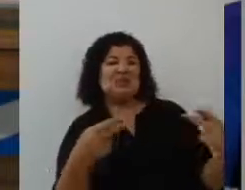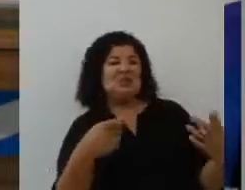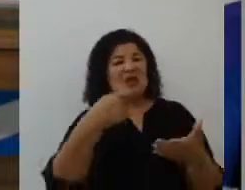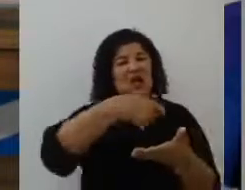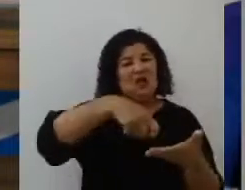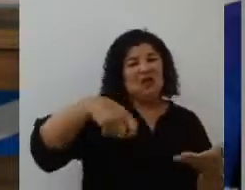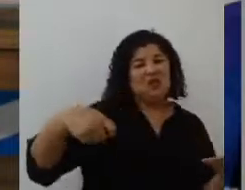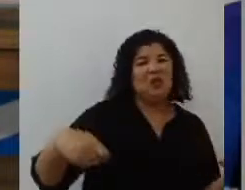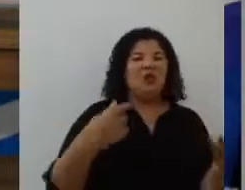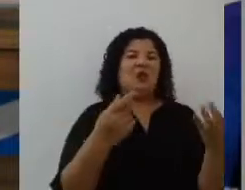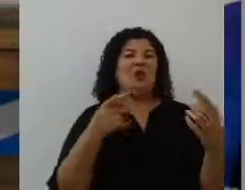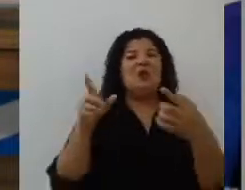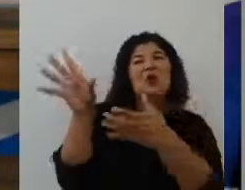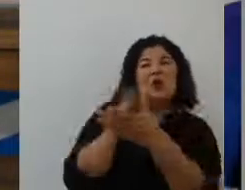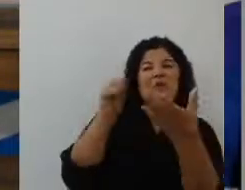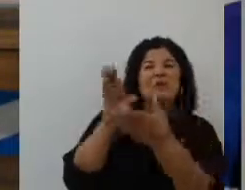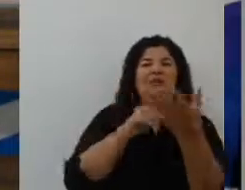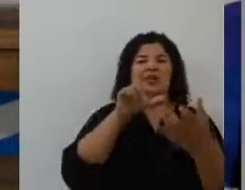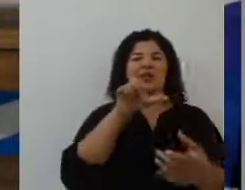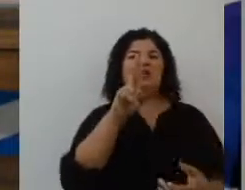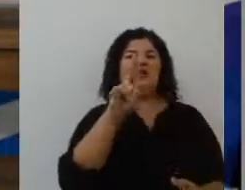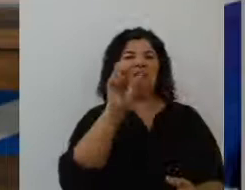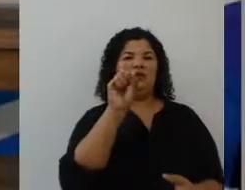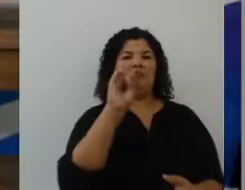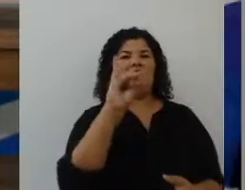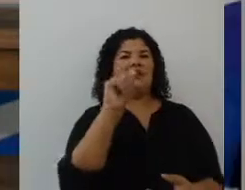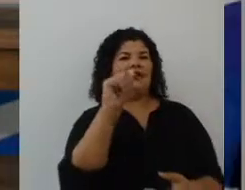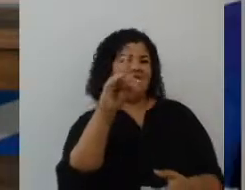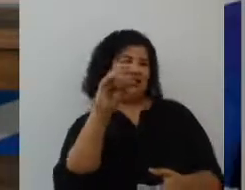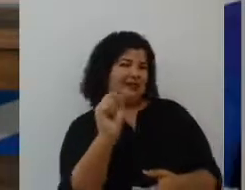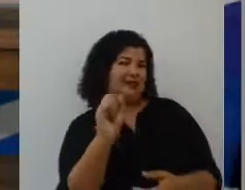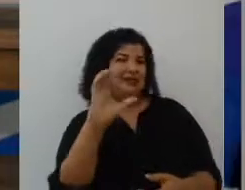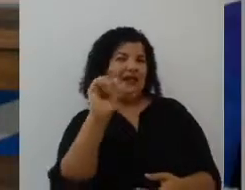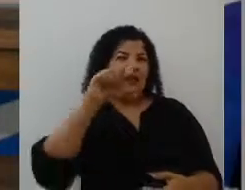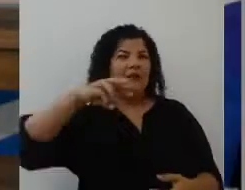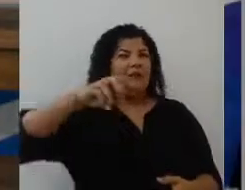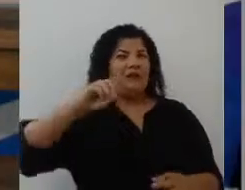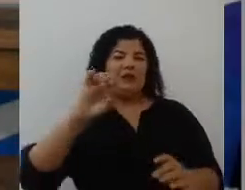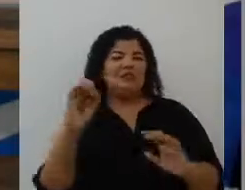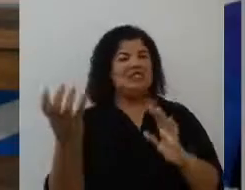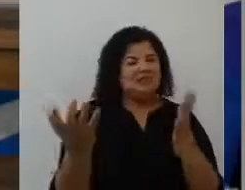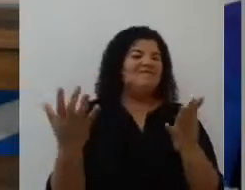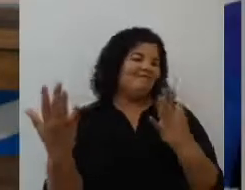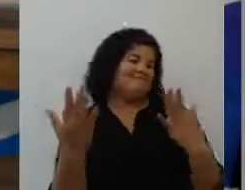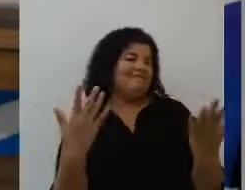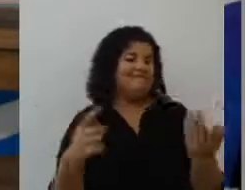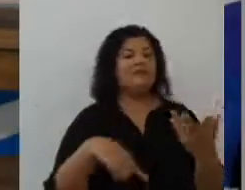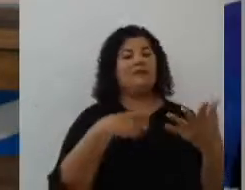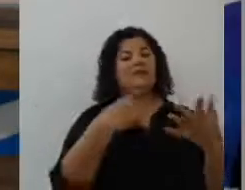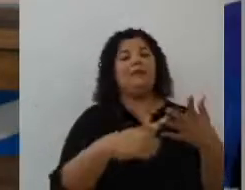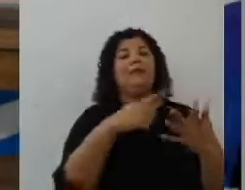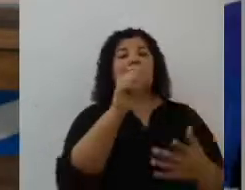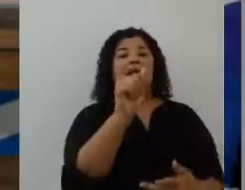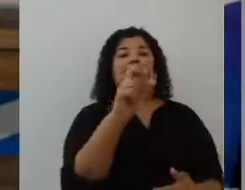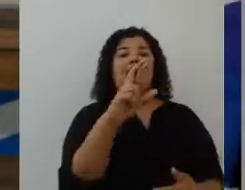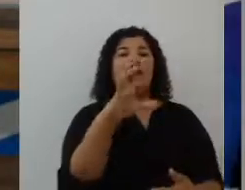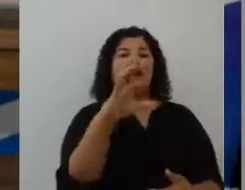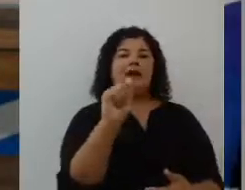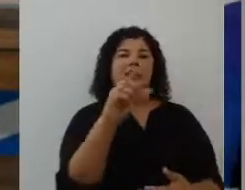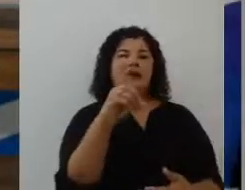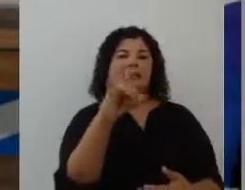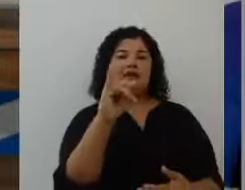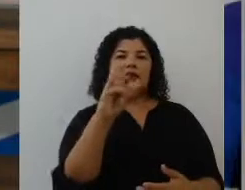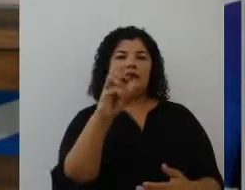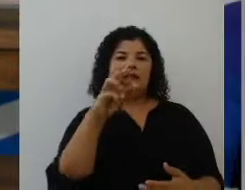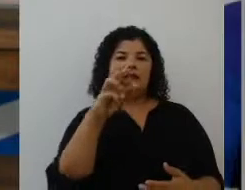dos Lusíadas do Camões. Mas isso fica na aula de Barroco. Depois a gente bate um papo sobre isso. Arcadismo, chamado de setecentismo, a